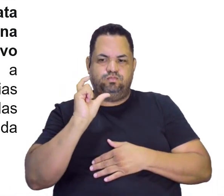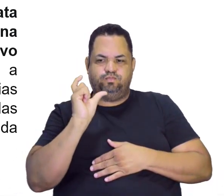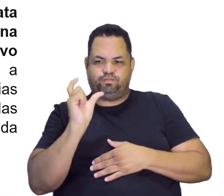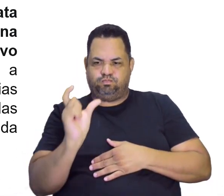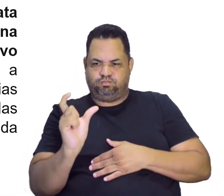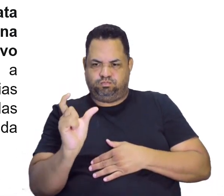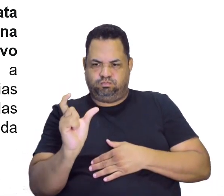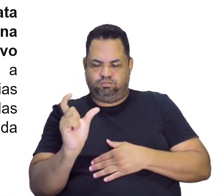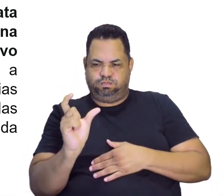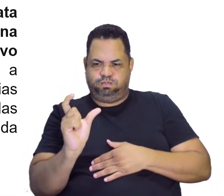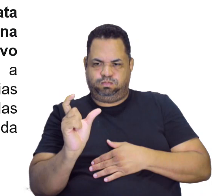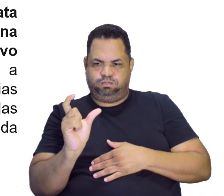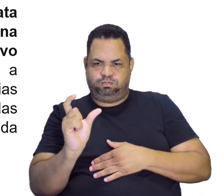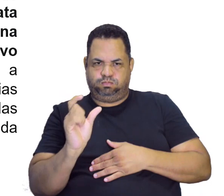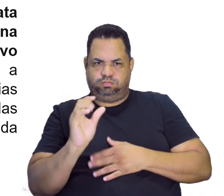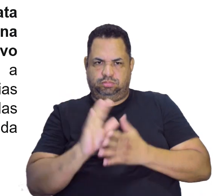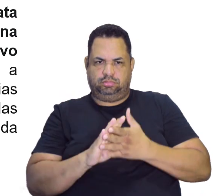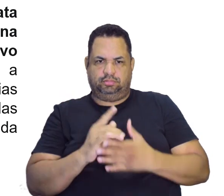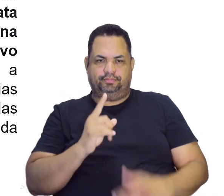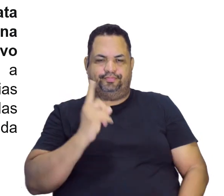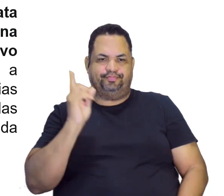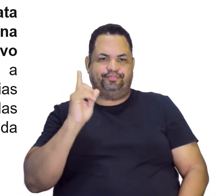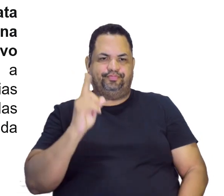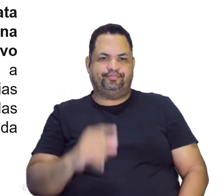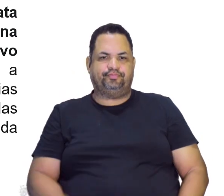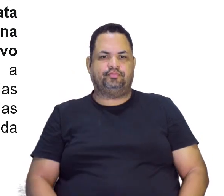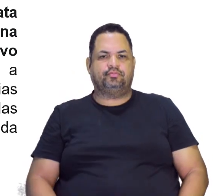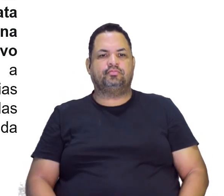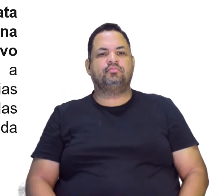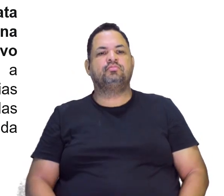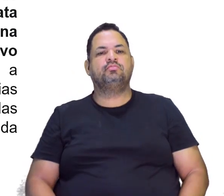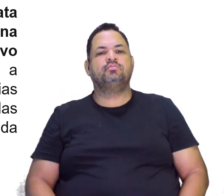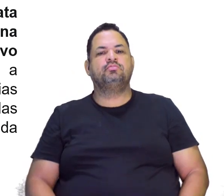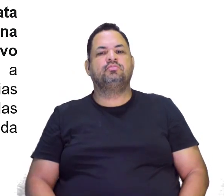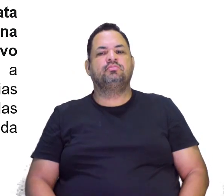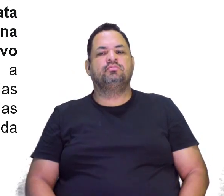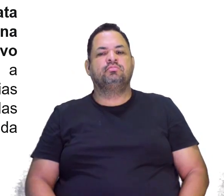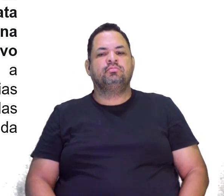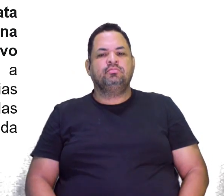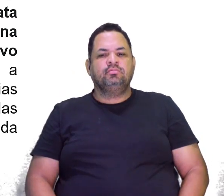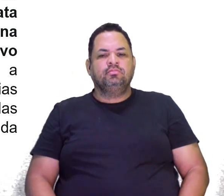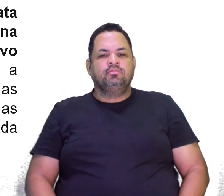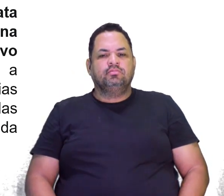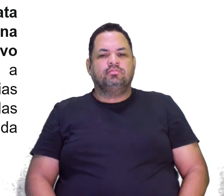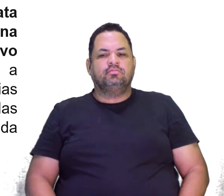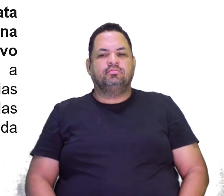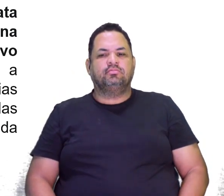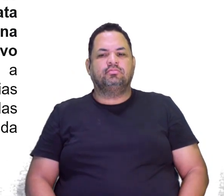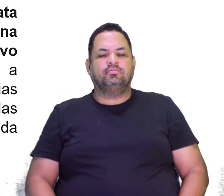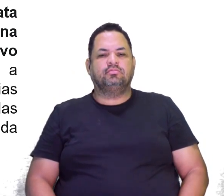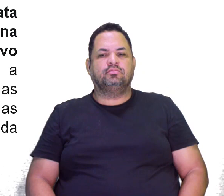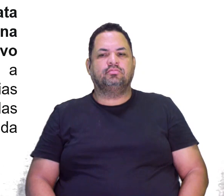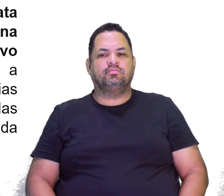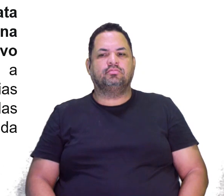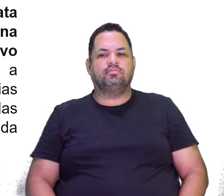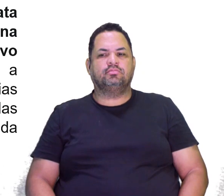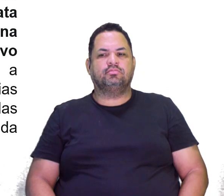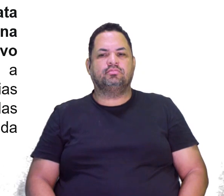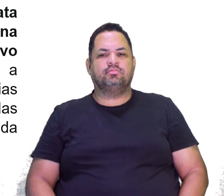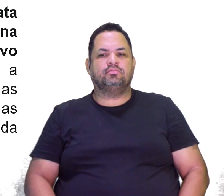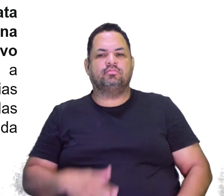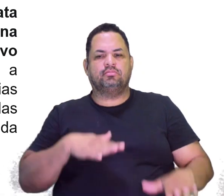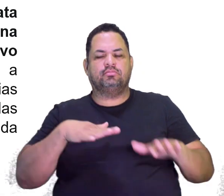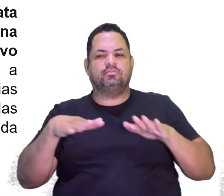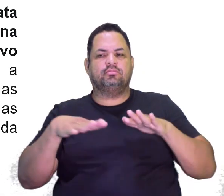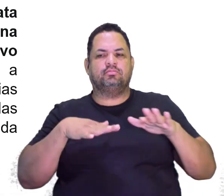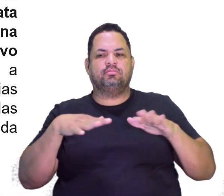palavra aí né antropofágico antropofagia E esse